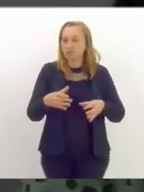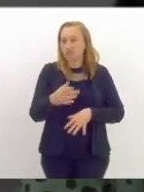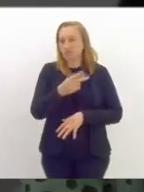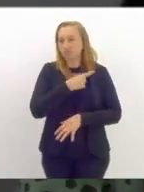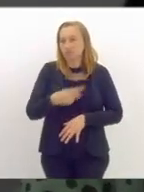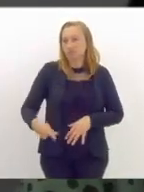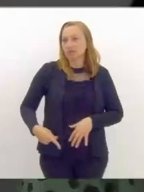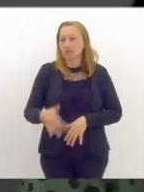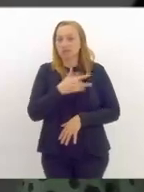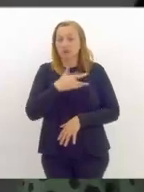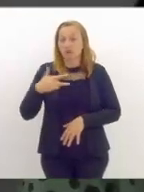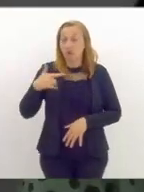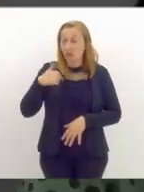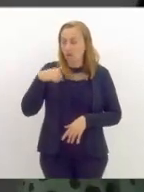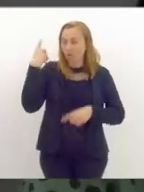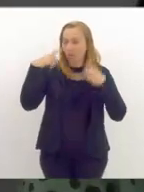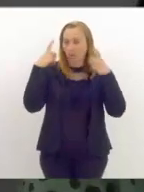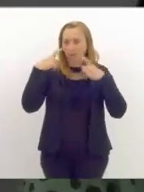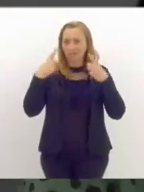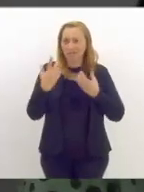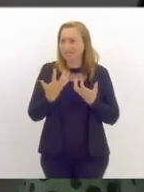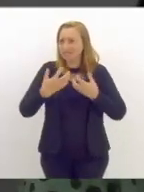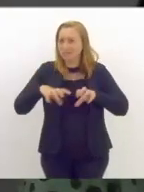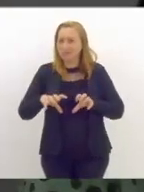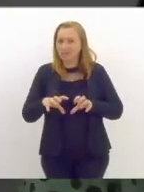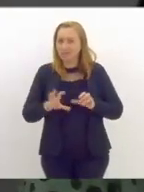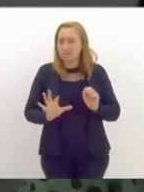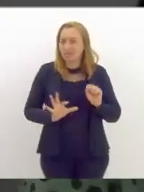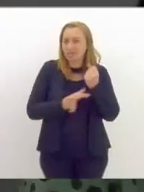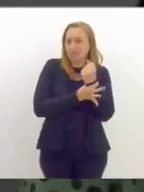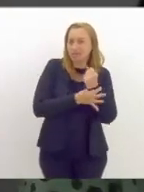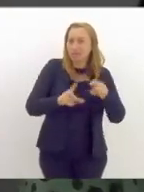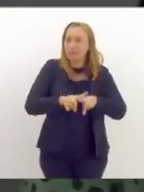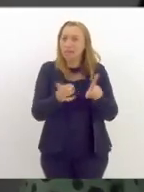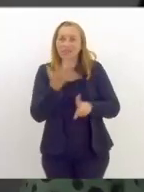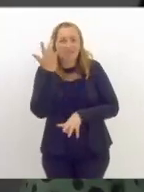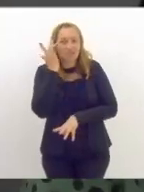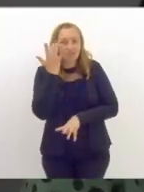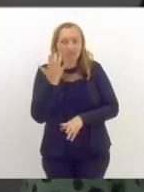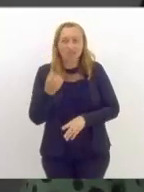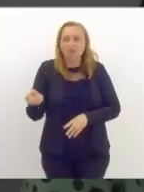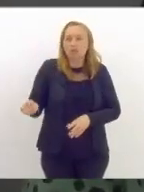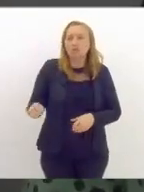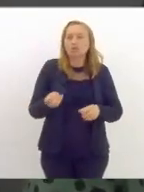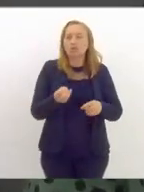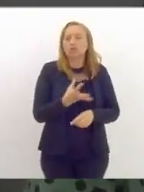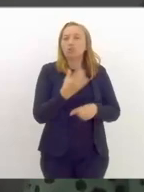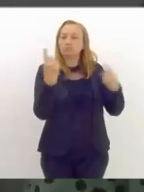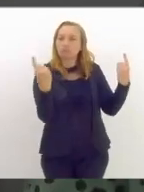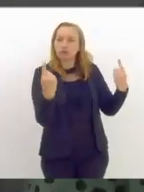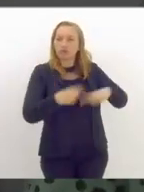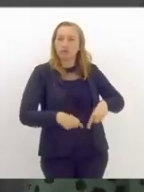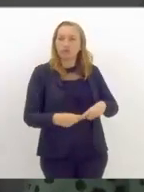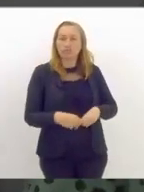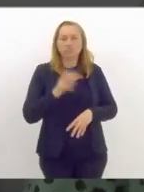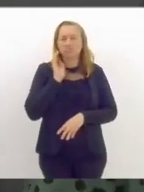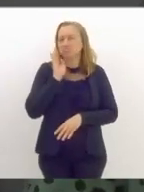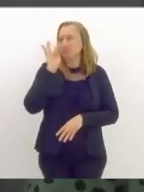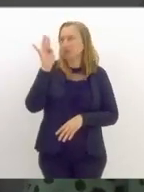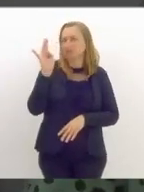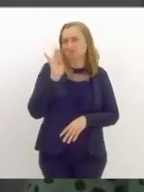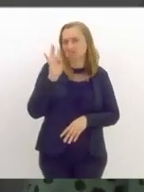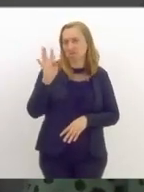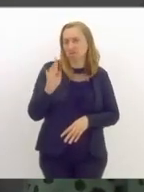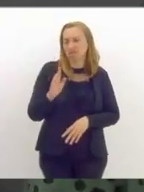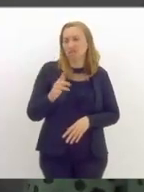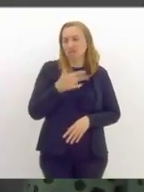muito preocupada, né? Não queria mais estar na segurança, mas achava que tinha que ter um novo desafio, e eu nem imaginava que